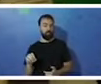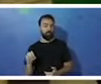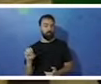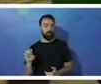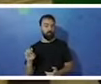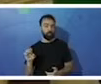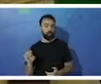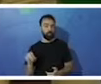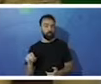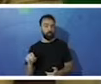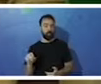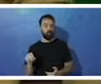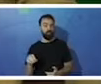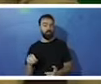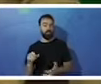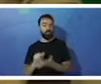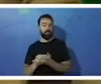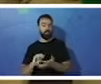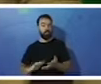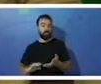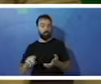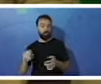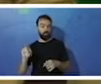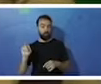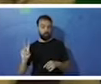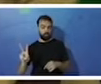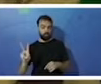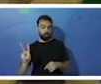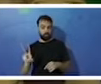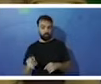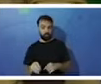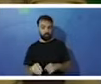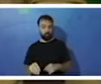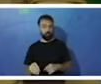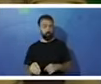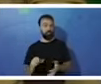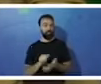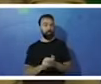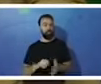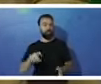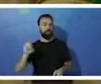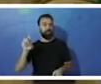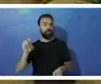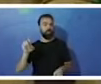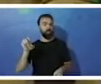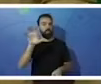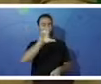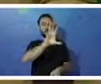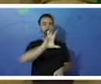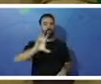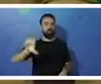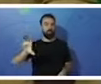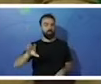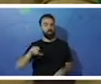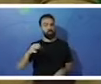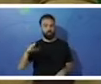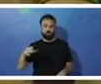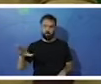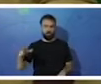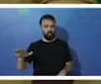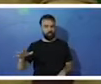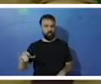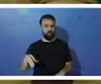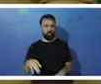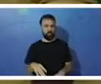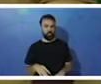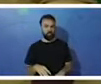nós estudamos lá no comecinho da aula, sobre estimativas. Professora, e a número 1? A número 1 é para deixar,